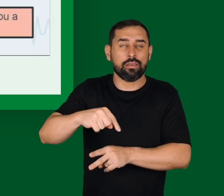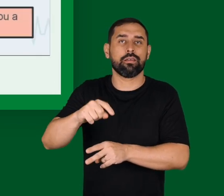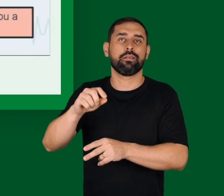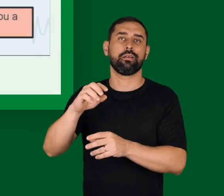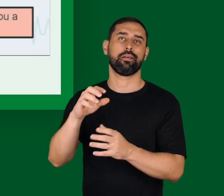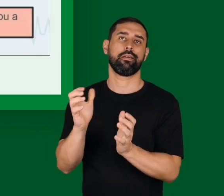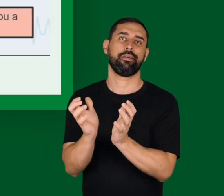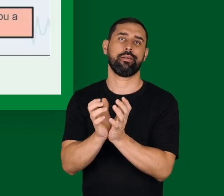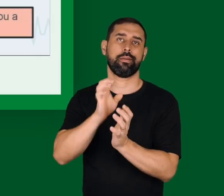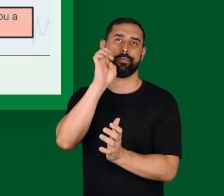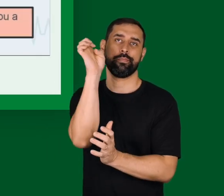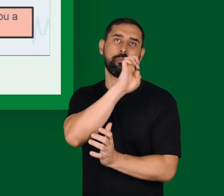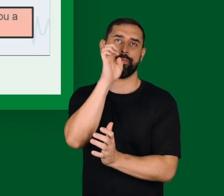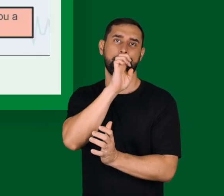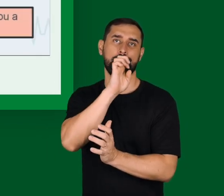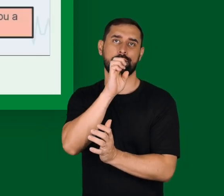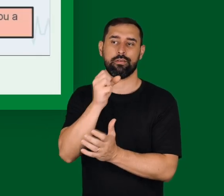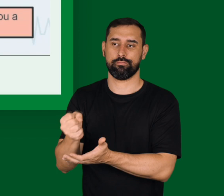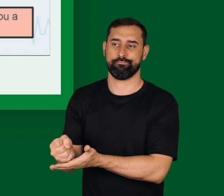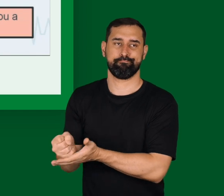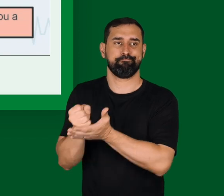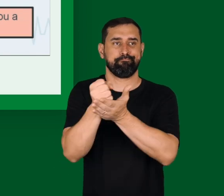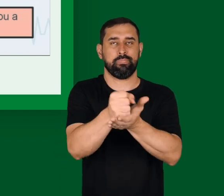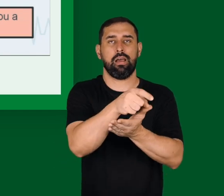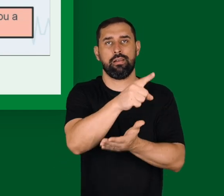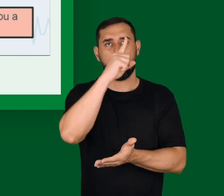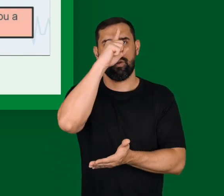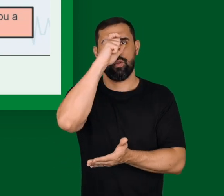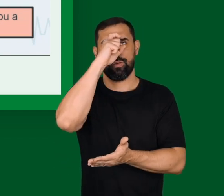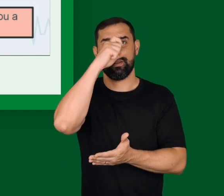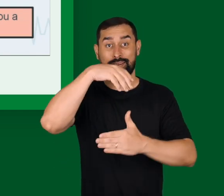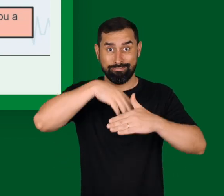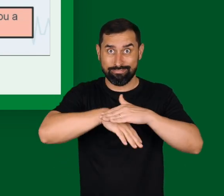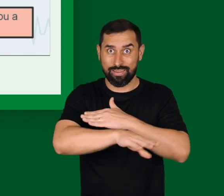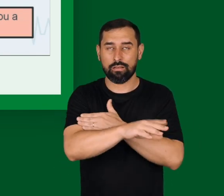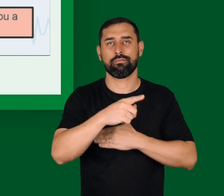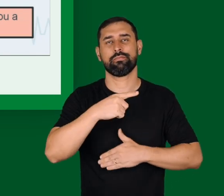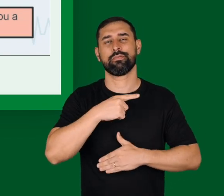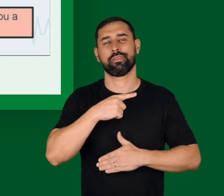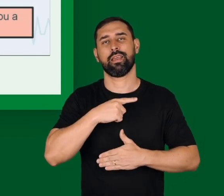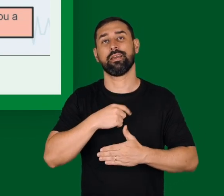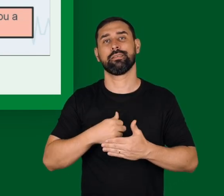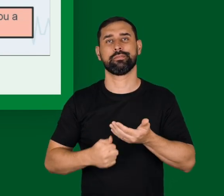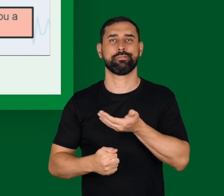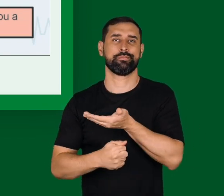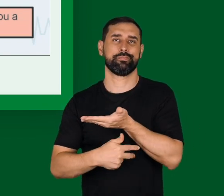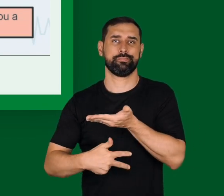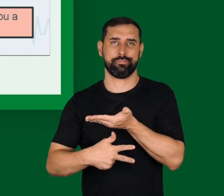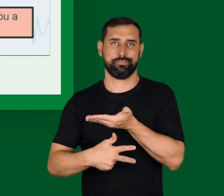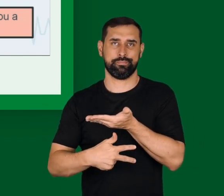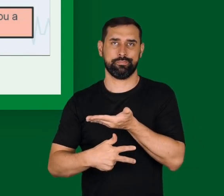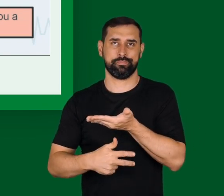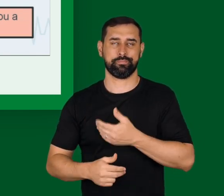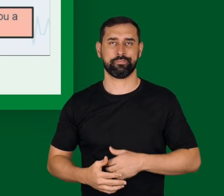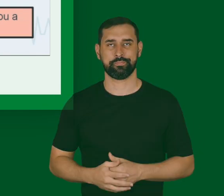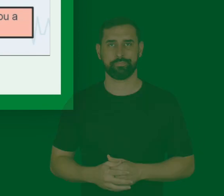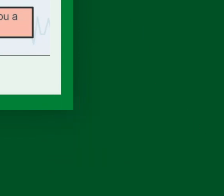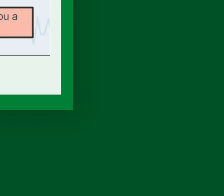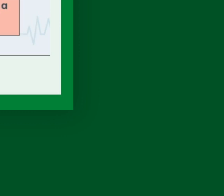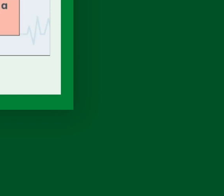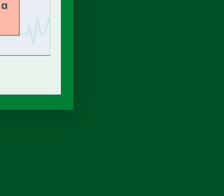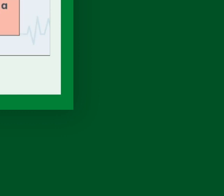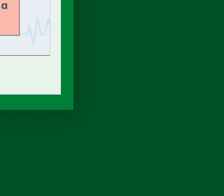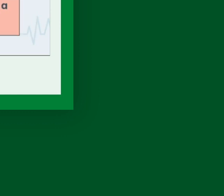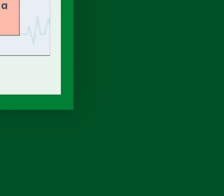chegar à equipe completa de resgate que possa levar ou remover essa criança para uma unidade onde ela vai ter o suporte avançado,